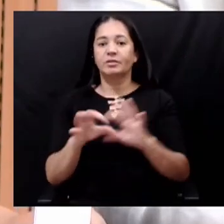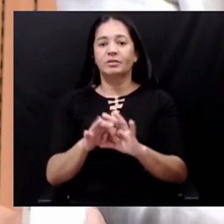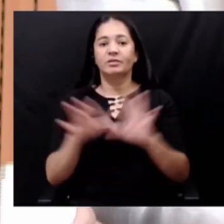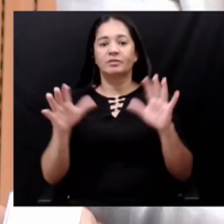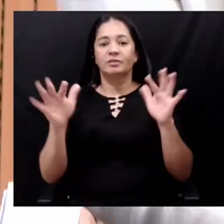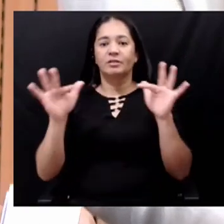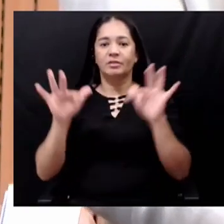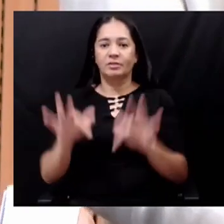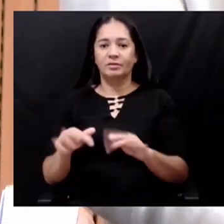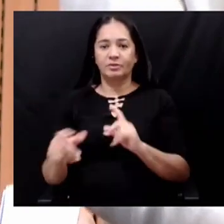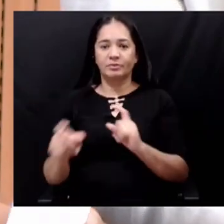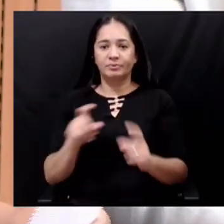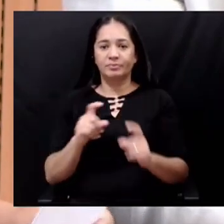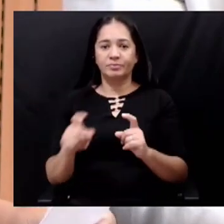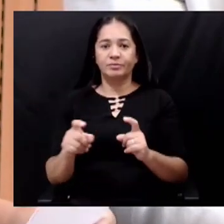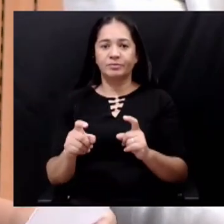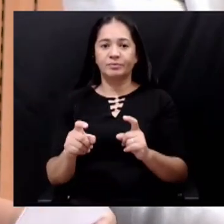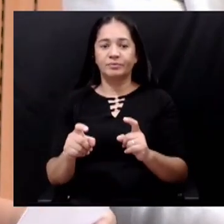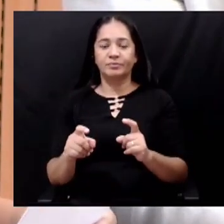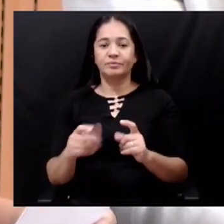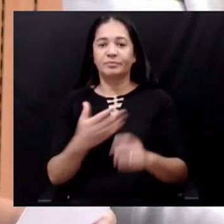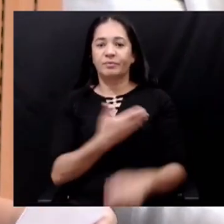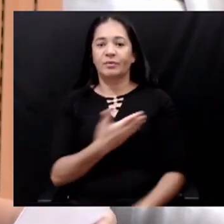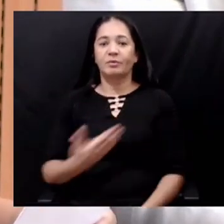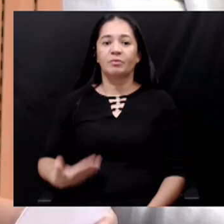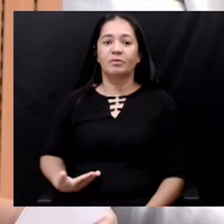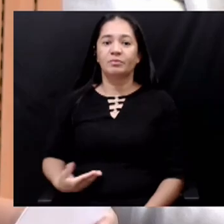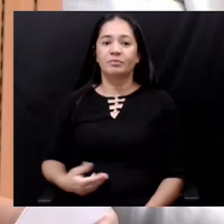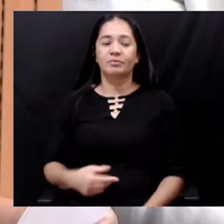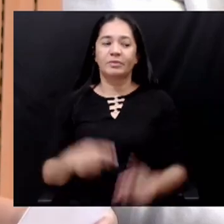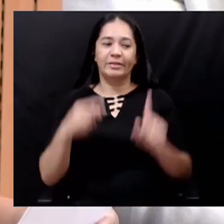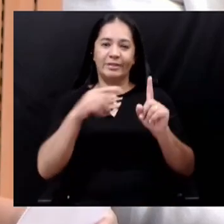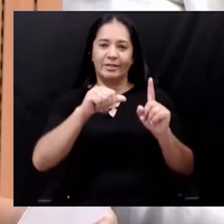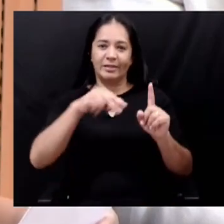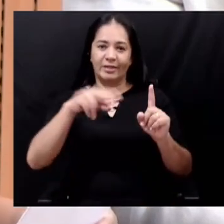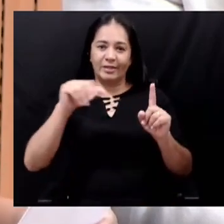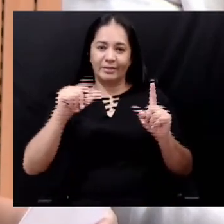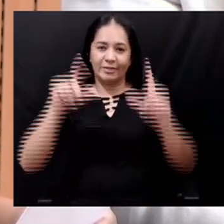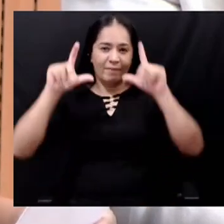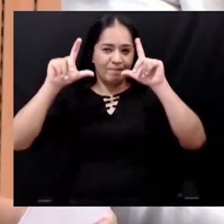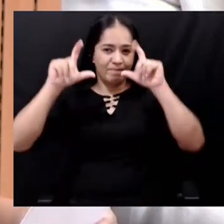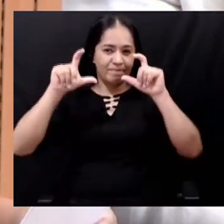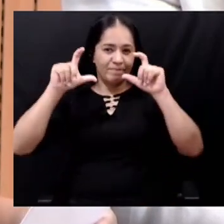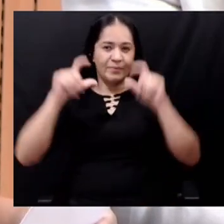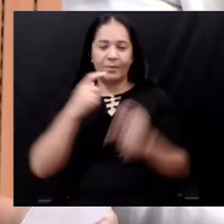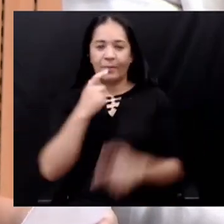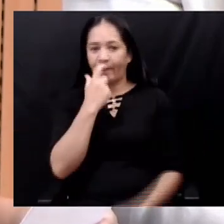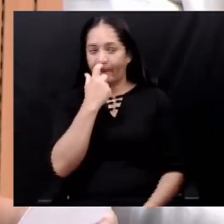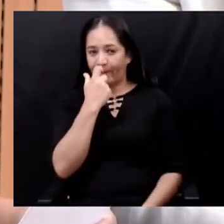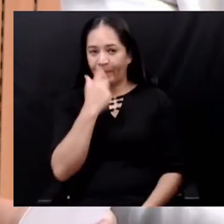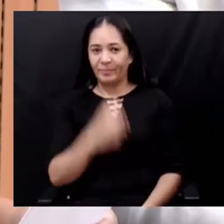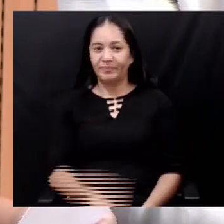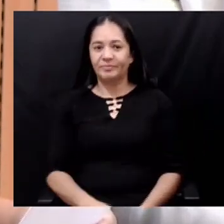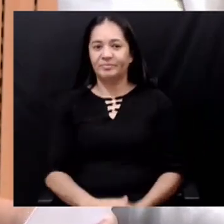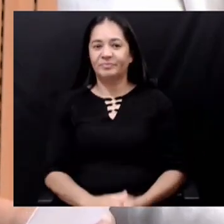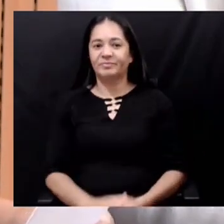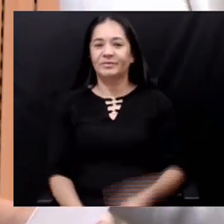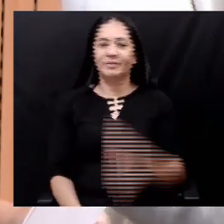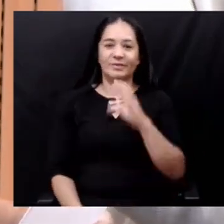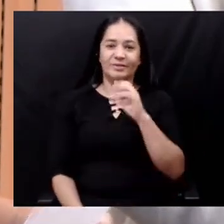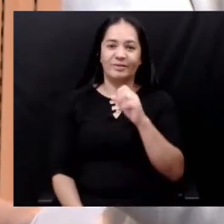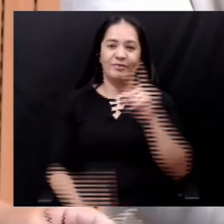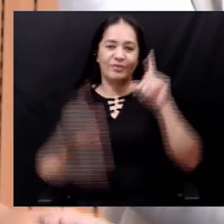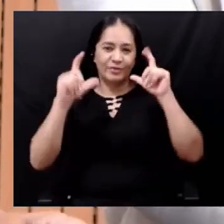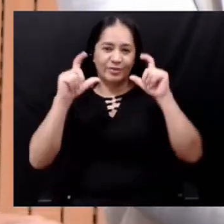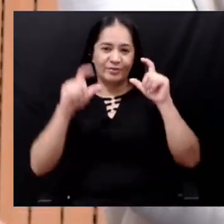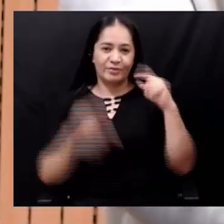reunião pública. E a Ana, nossa querida fotógrafa, que está aqui no sábado, fotografando a gente, registrando esse momento,